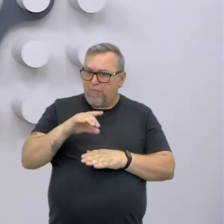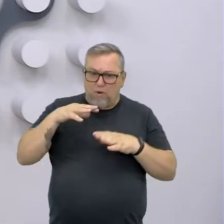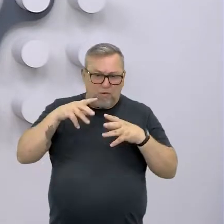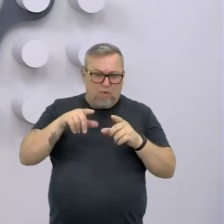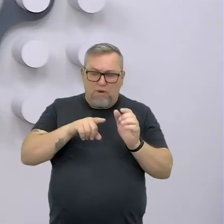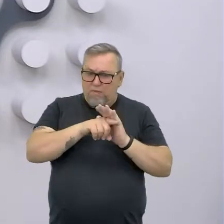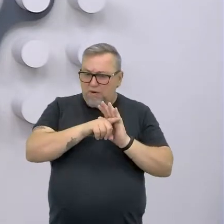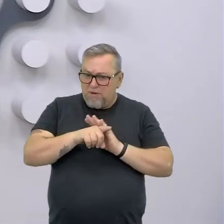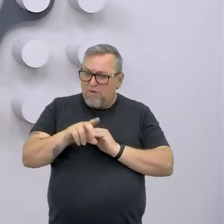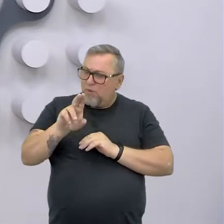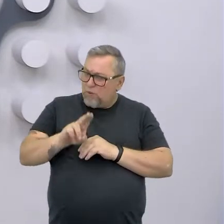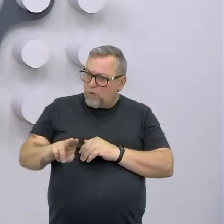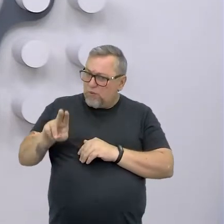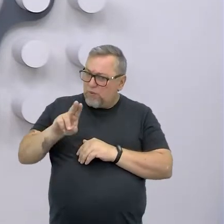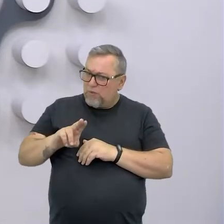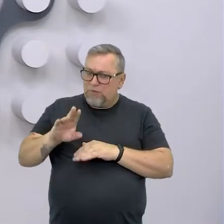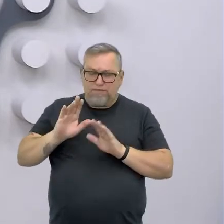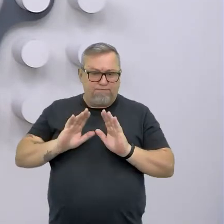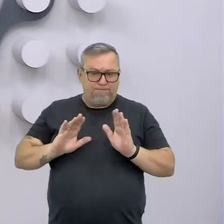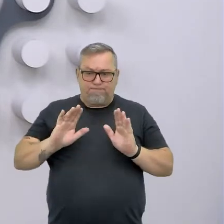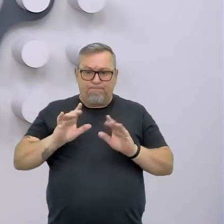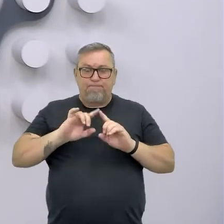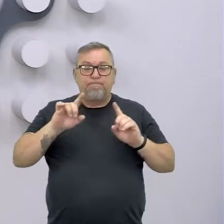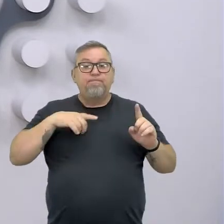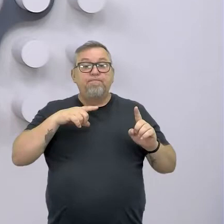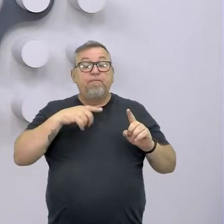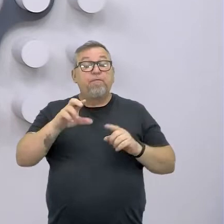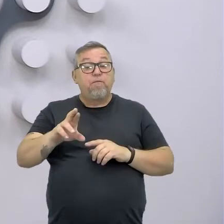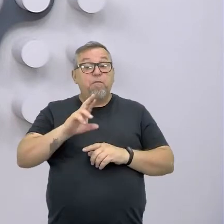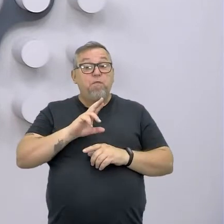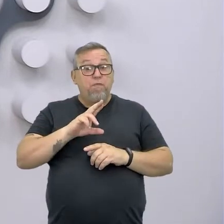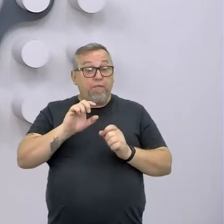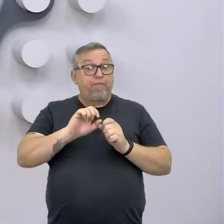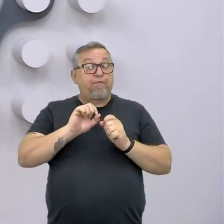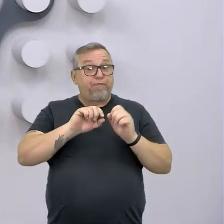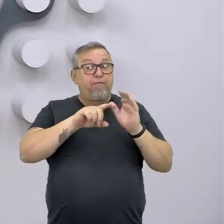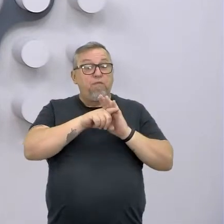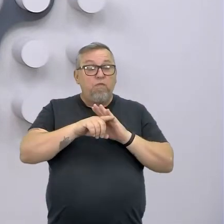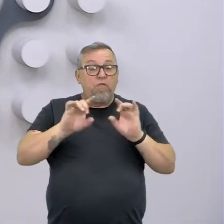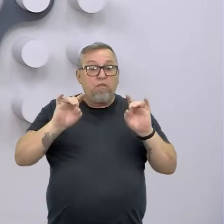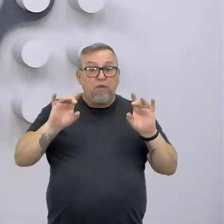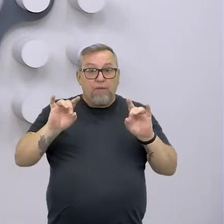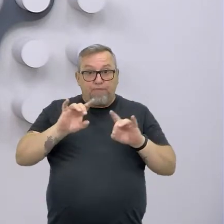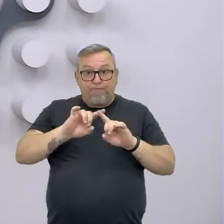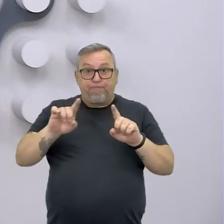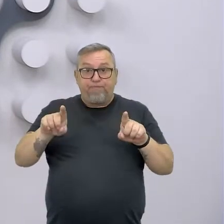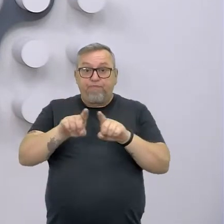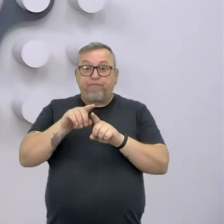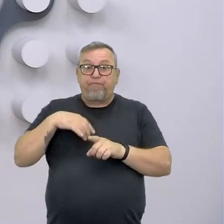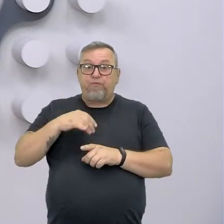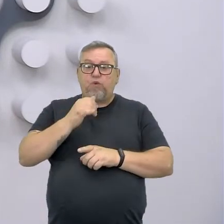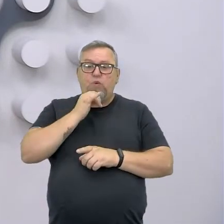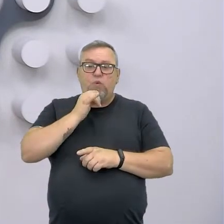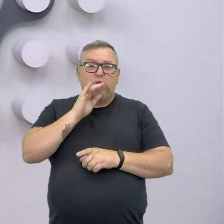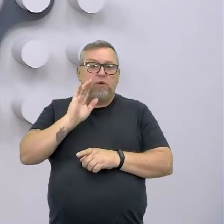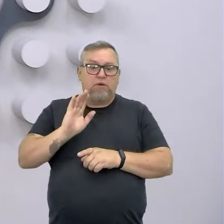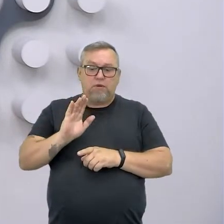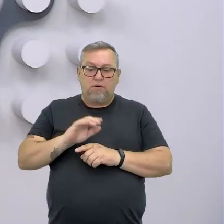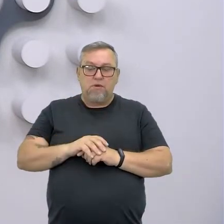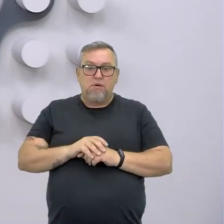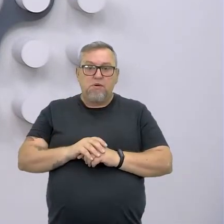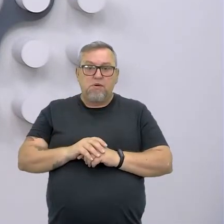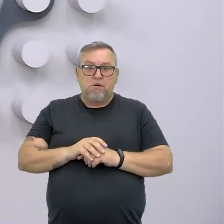ela é útil para se atingir um determinado resultado, né? Então, eu vou dar um exemplo